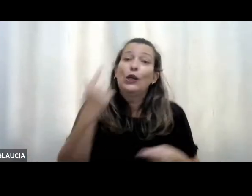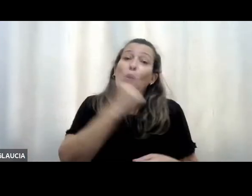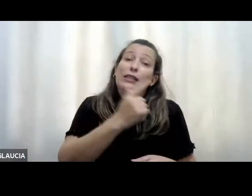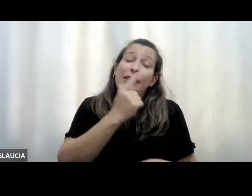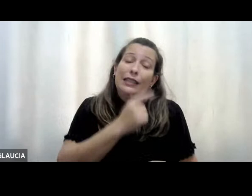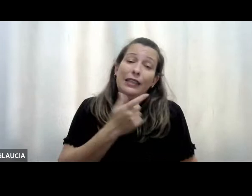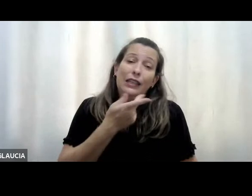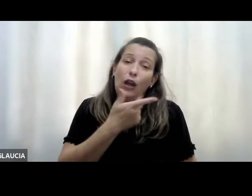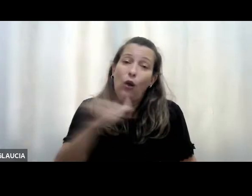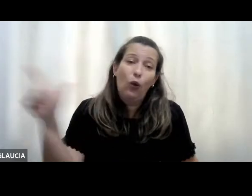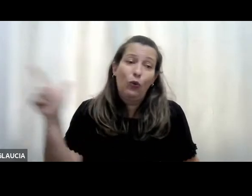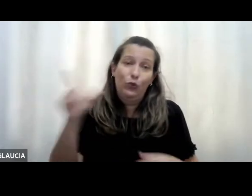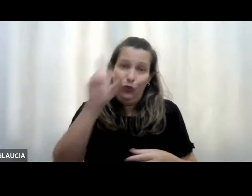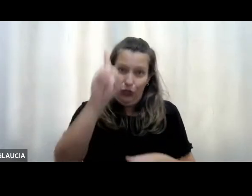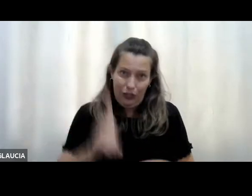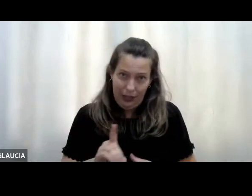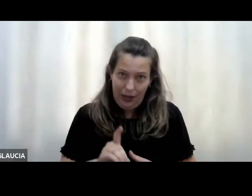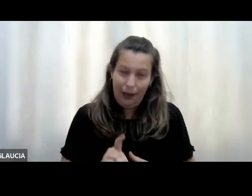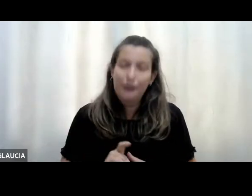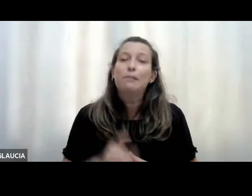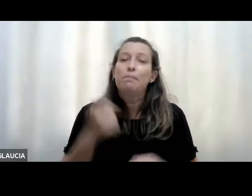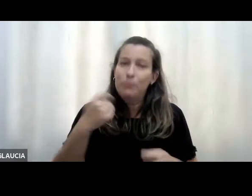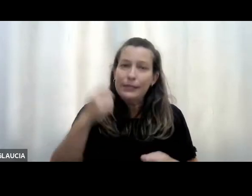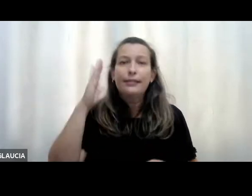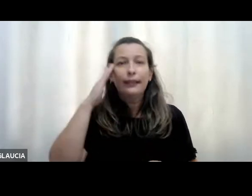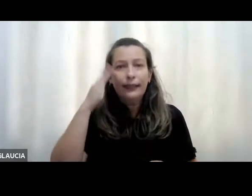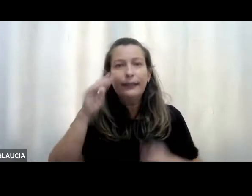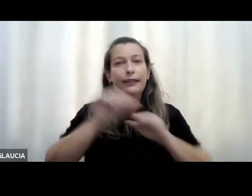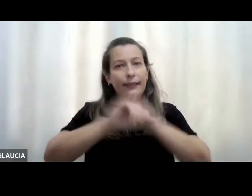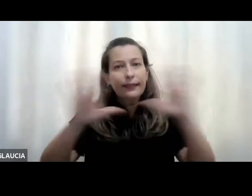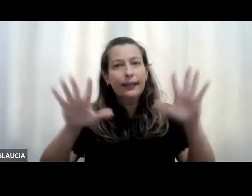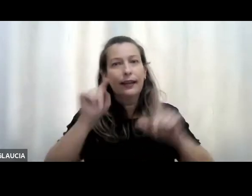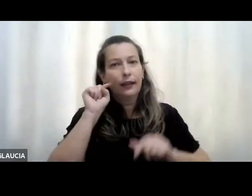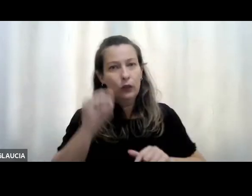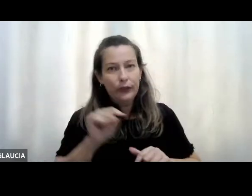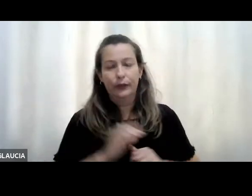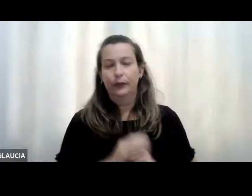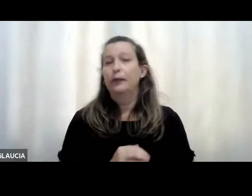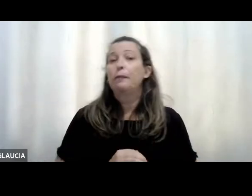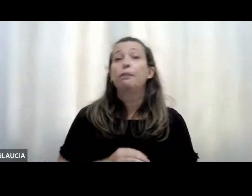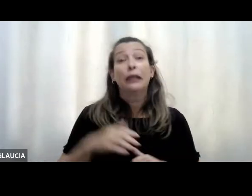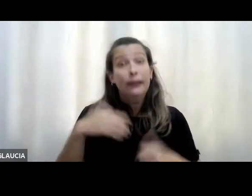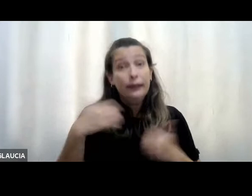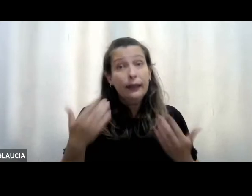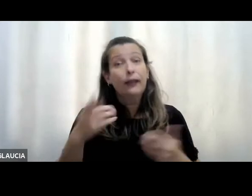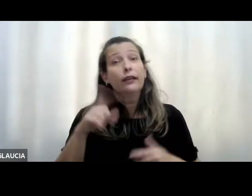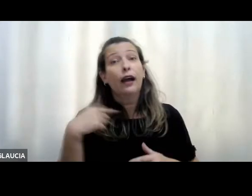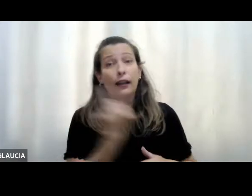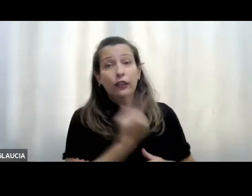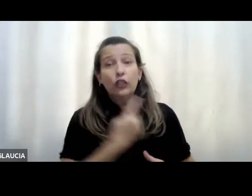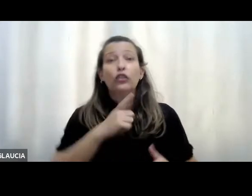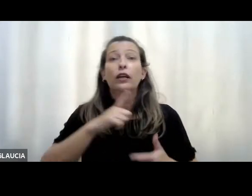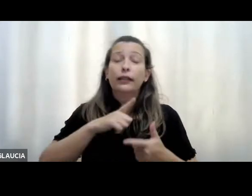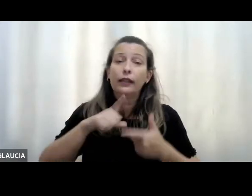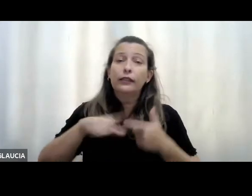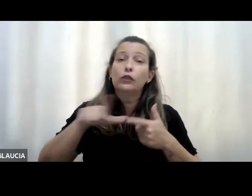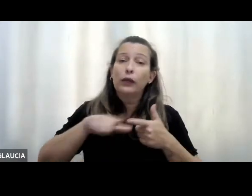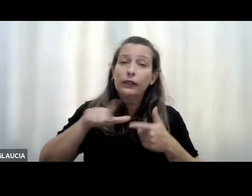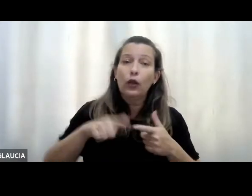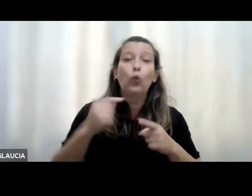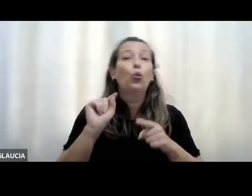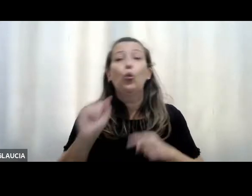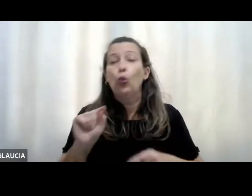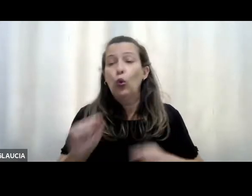ter esse entendimento também. Com isso, a gente tem uma situação em que a comunicação privada, desde o